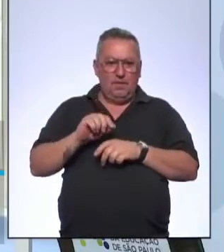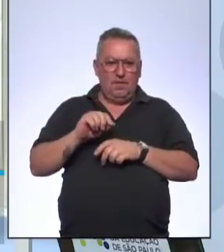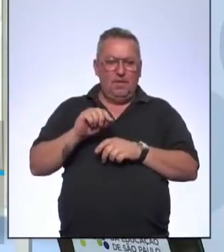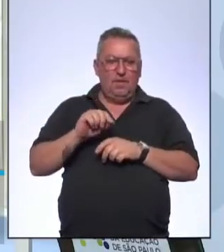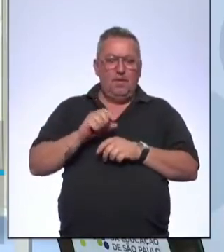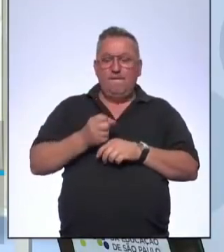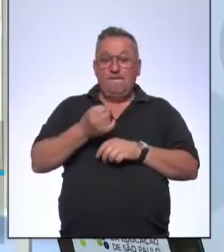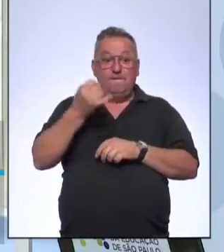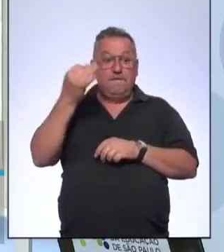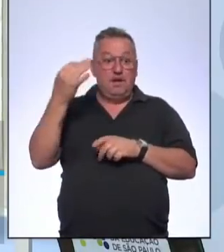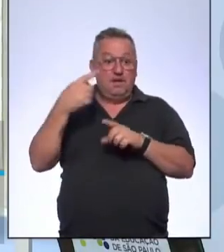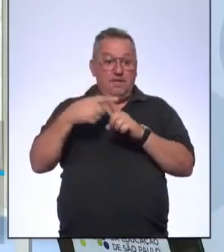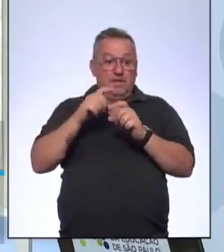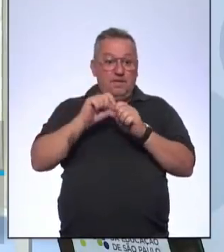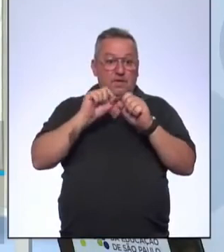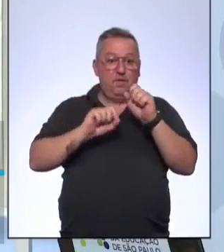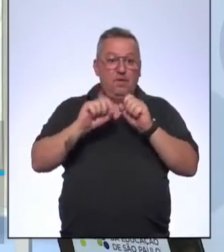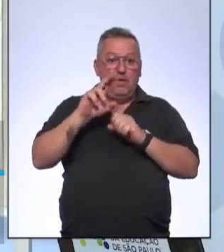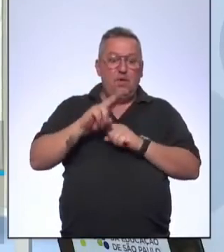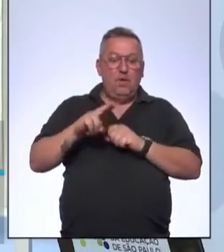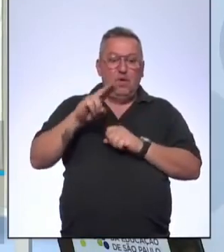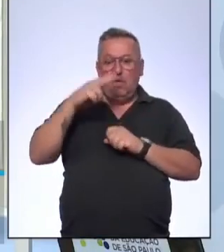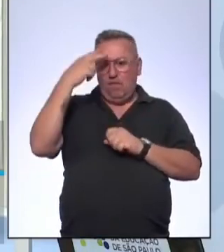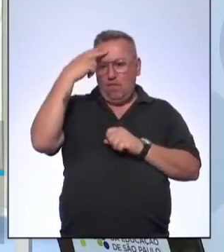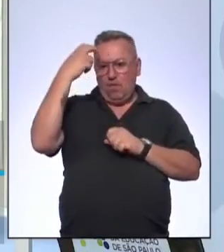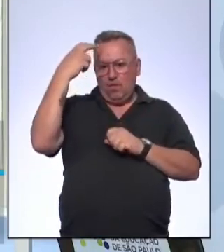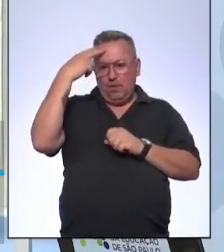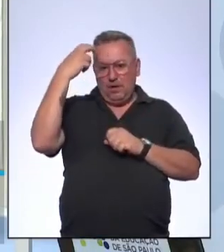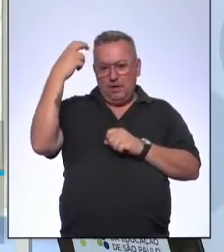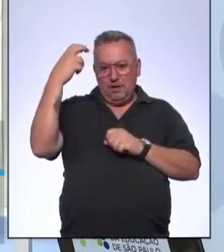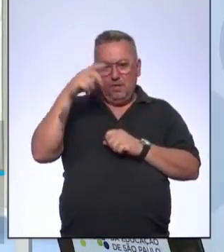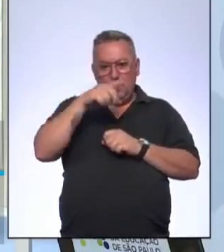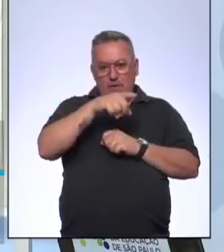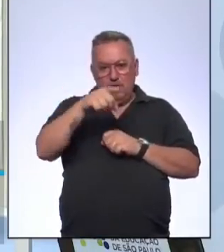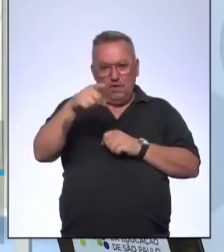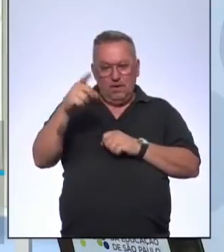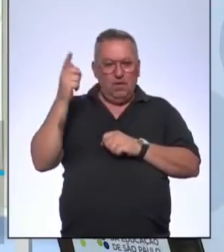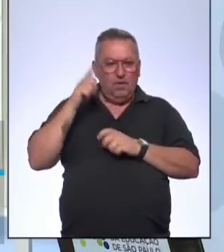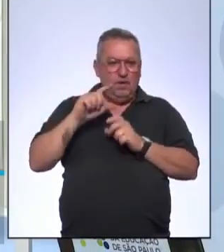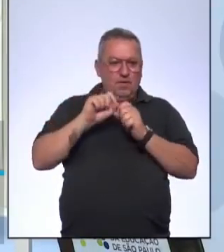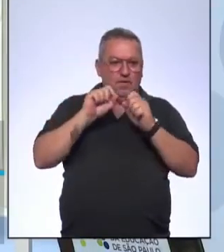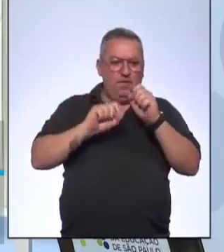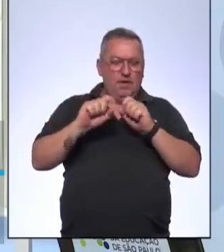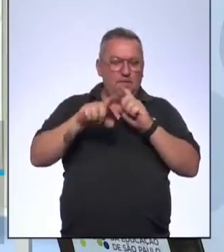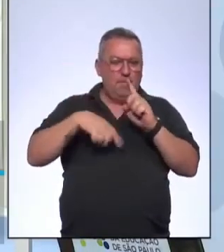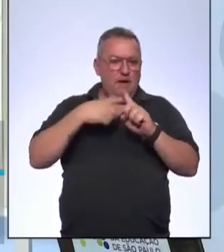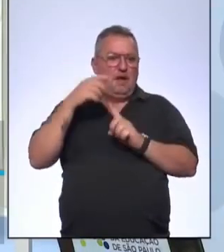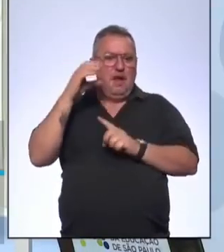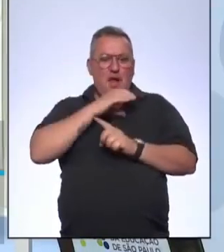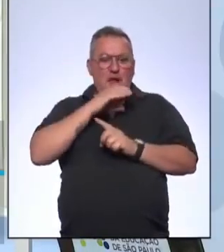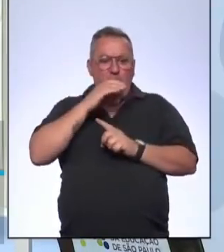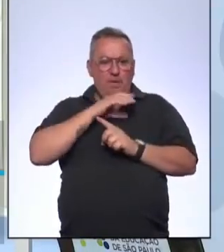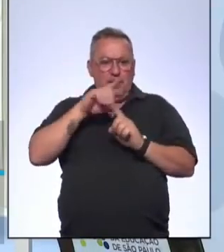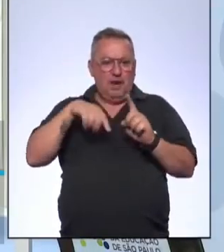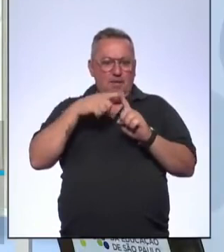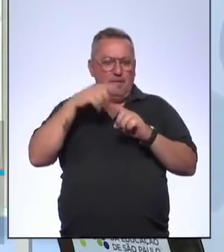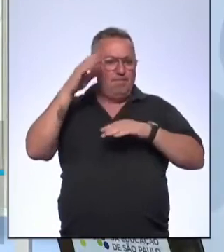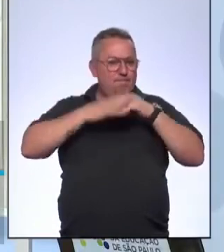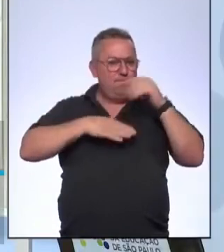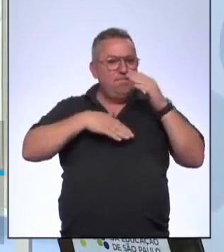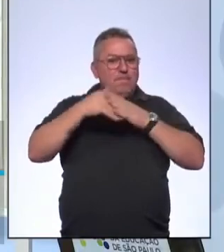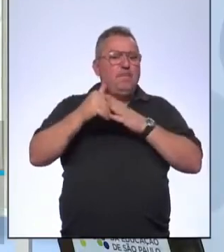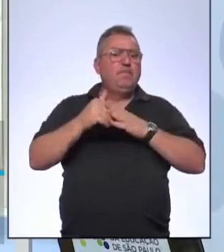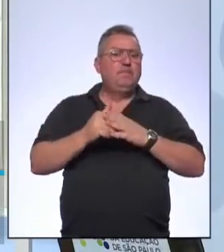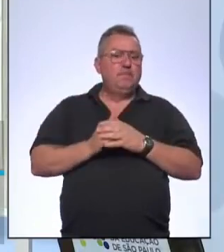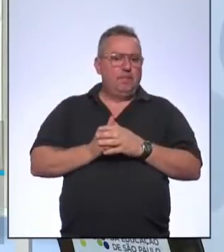várias vezes, né? Fazem uso de fórmulas. Para quê? Para você fazer ali uma coisa mais rápida, uma coisa mais prática,